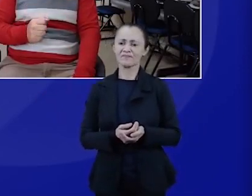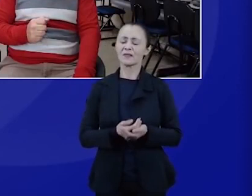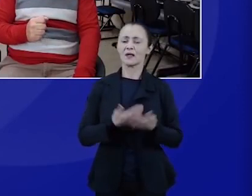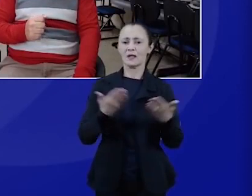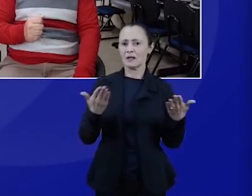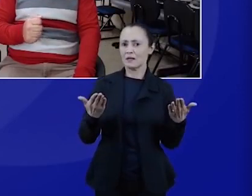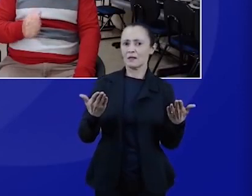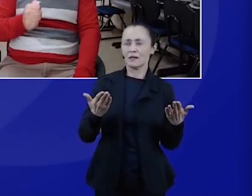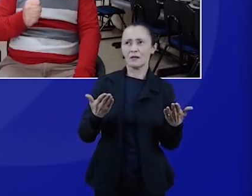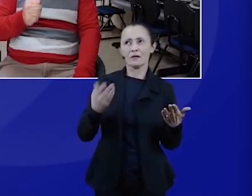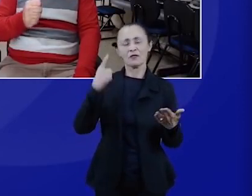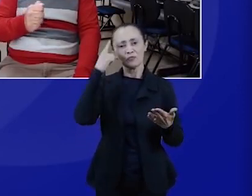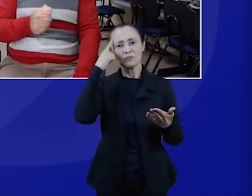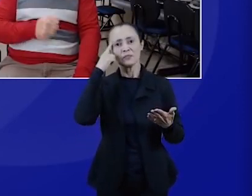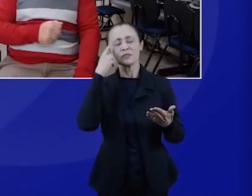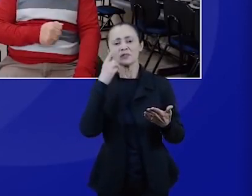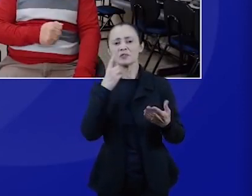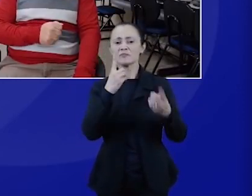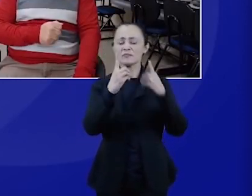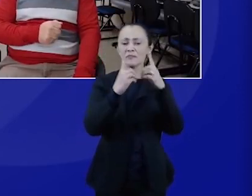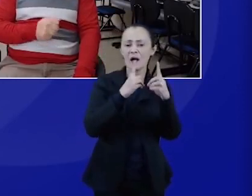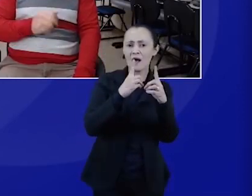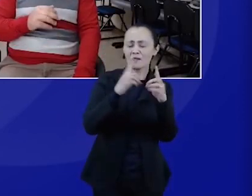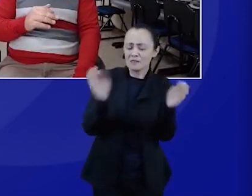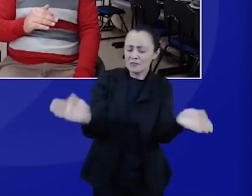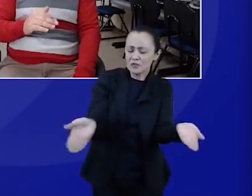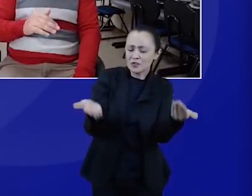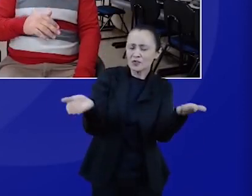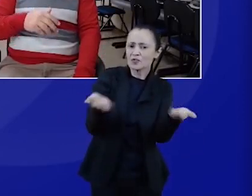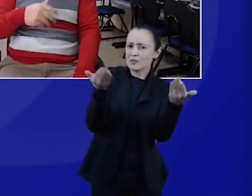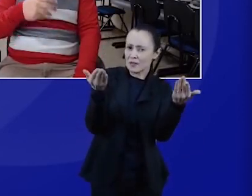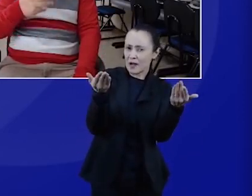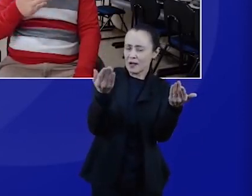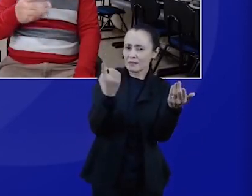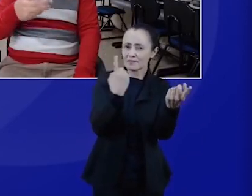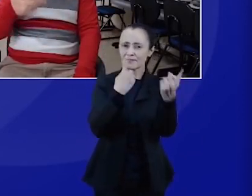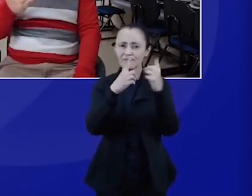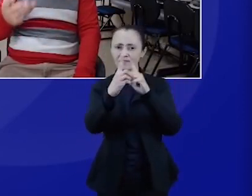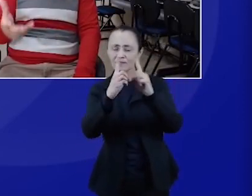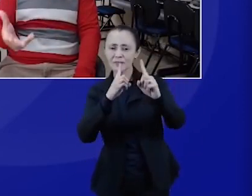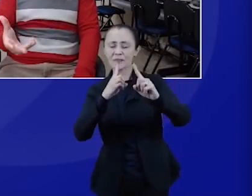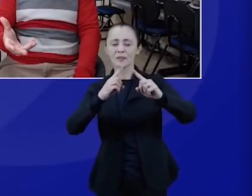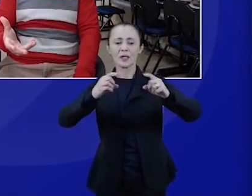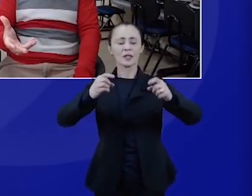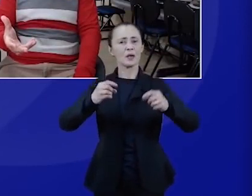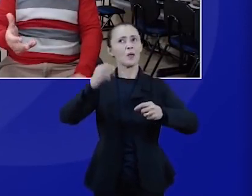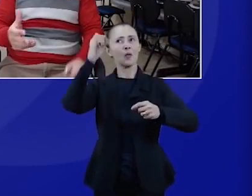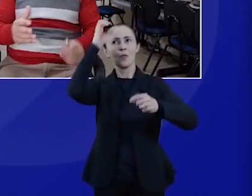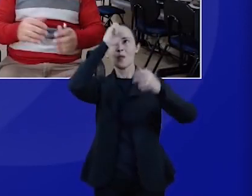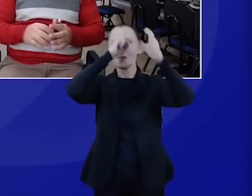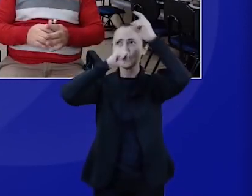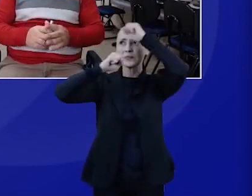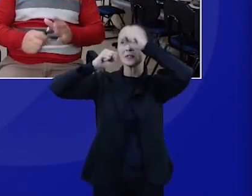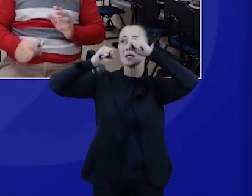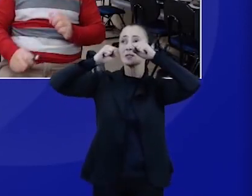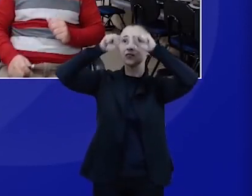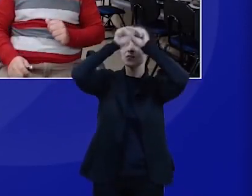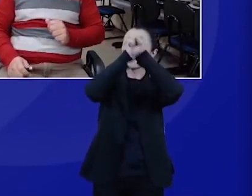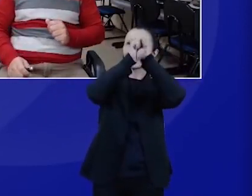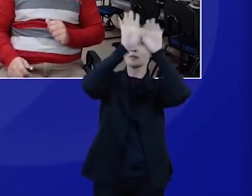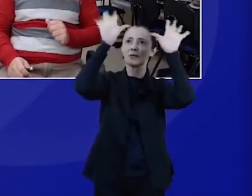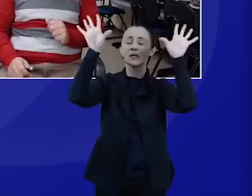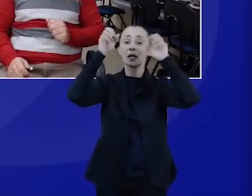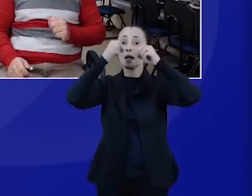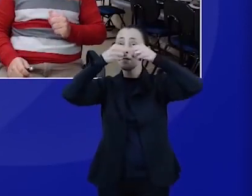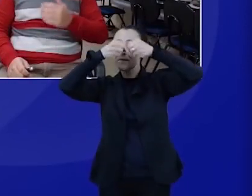tivemos possa ser uma provocação para nós podermos ampliar os nossos conhecimentos em relação à educação